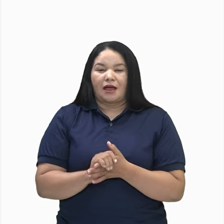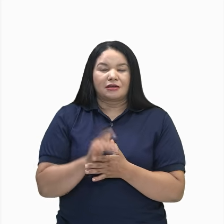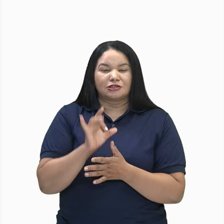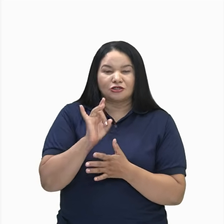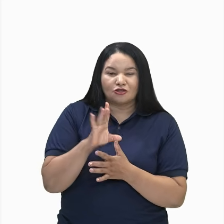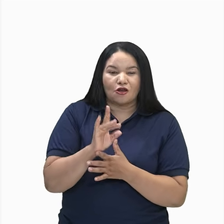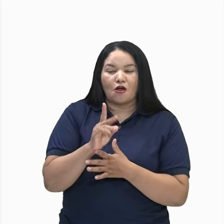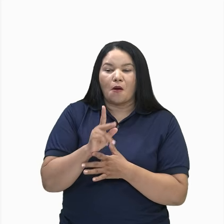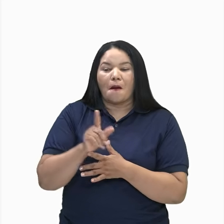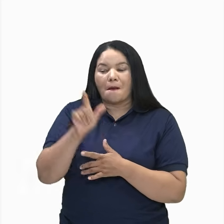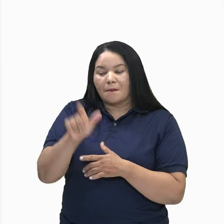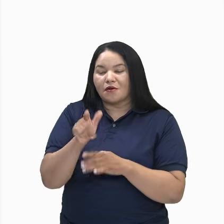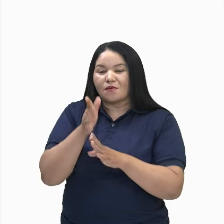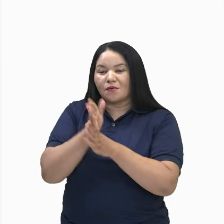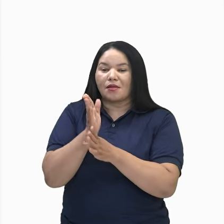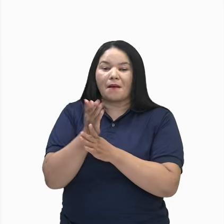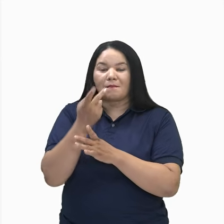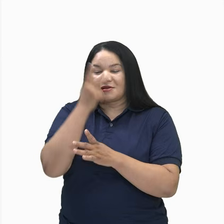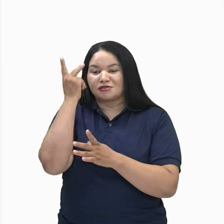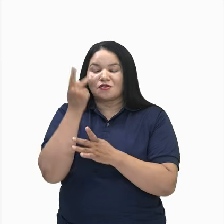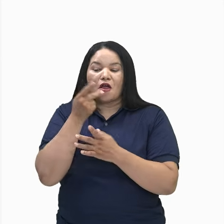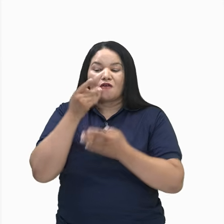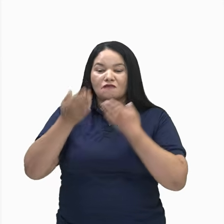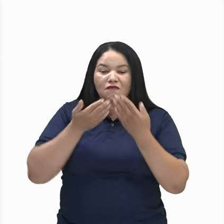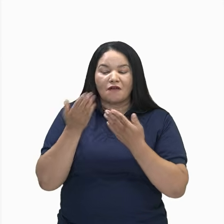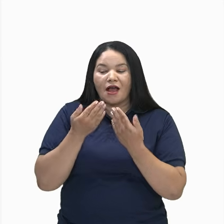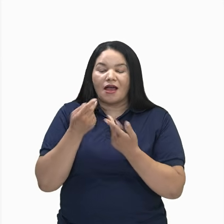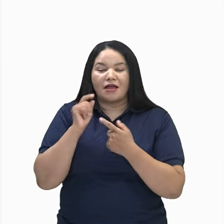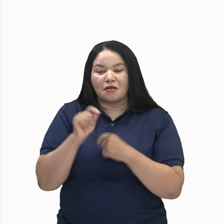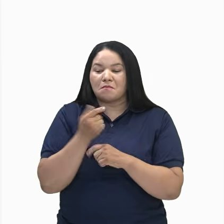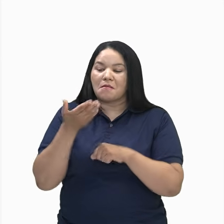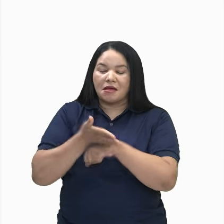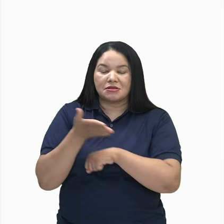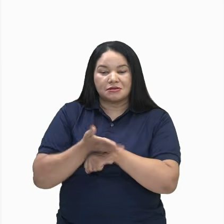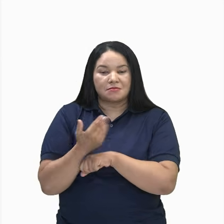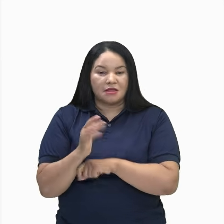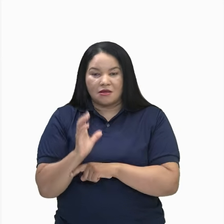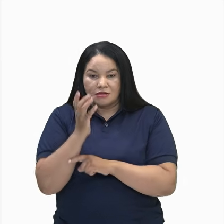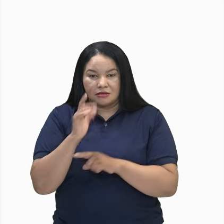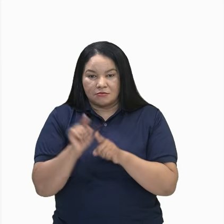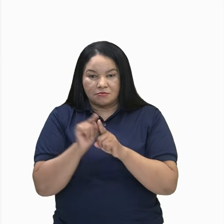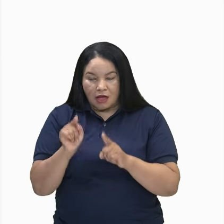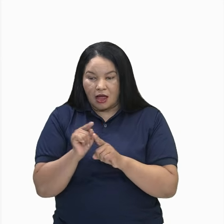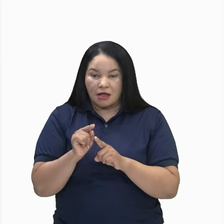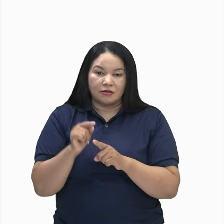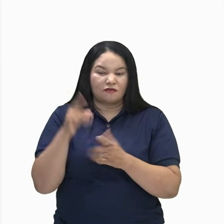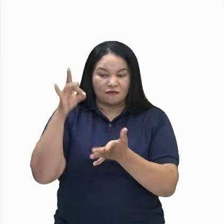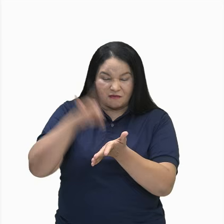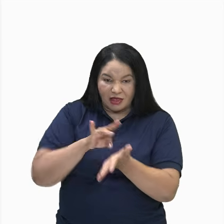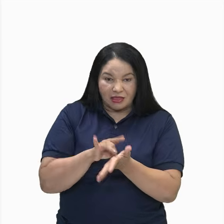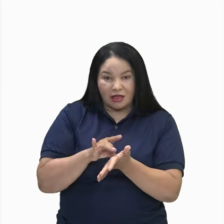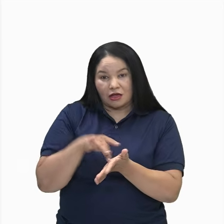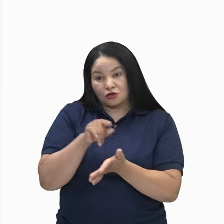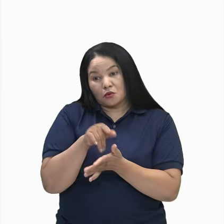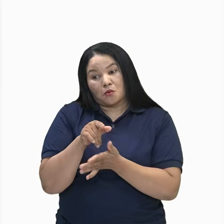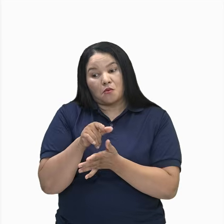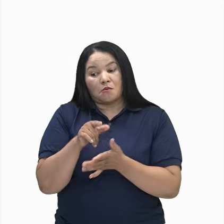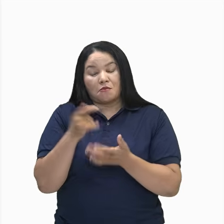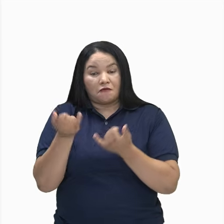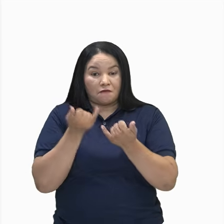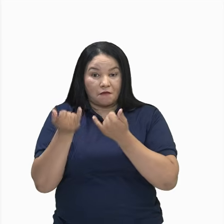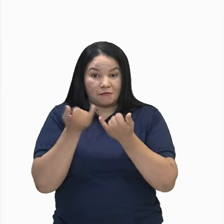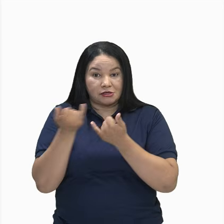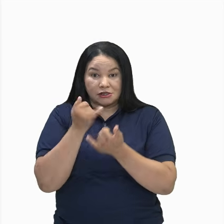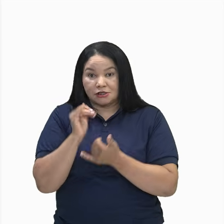que participou do fato, não basta pegar dados que se dizem que são dados sobre o acontecimento.